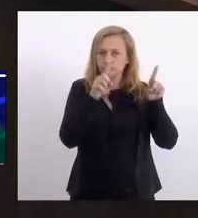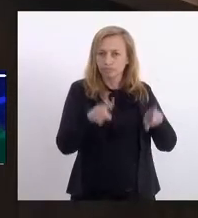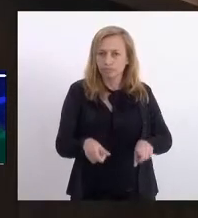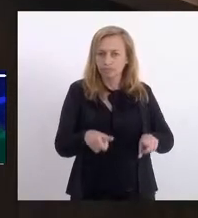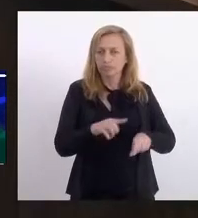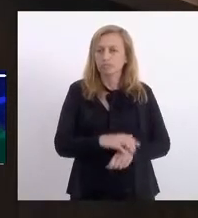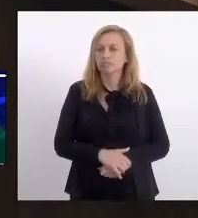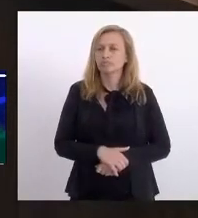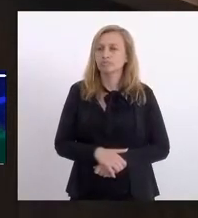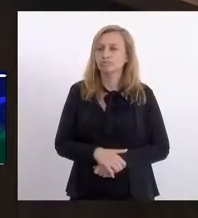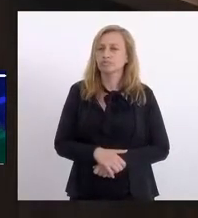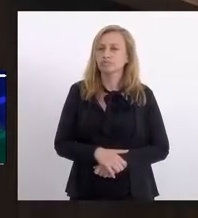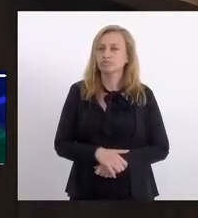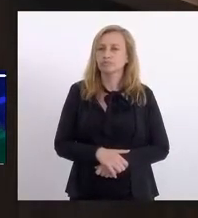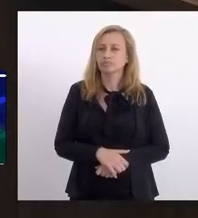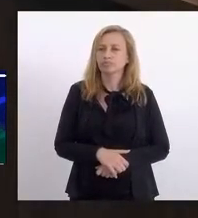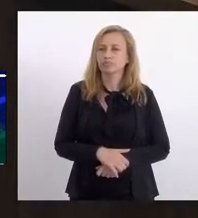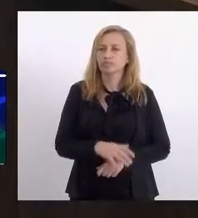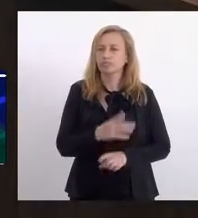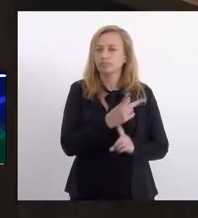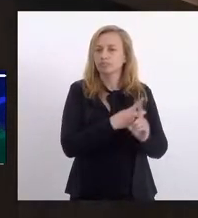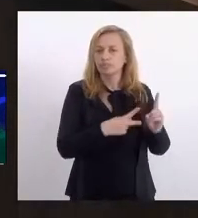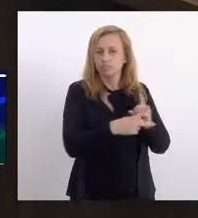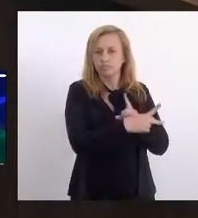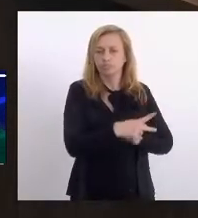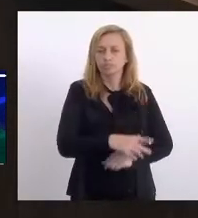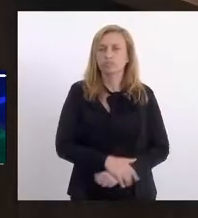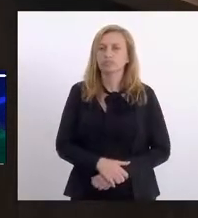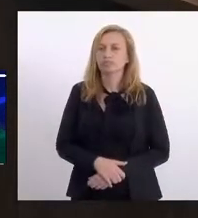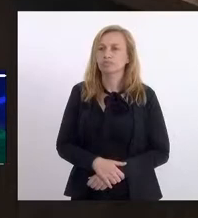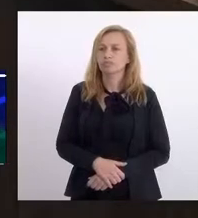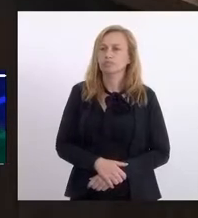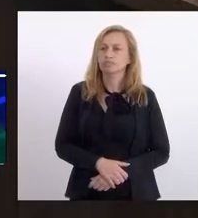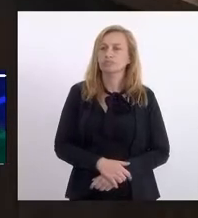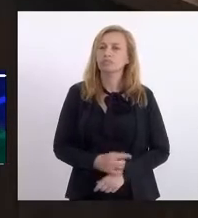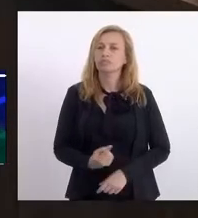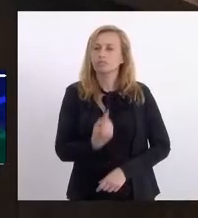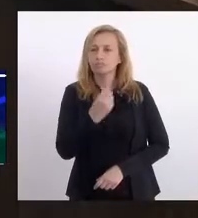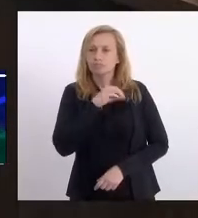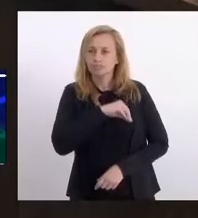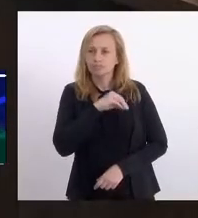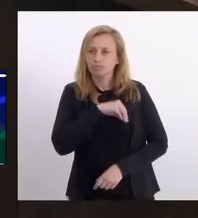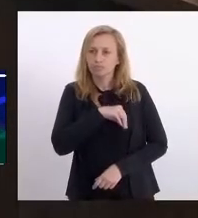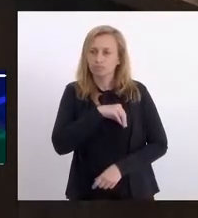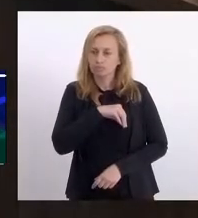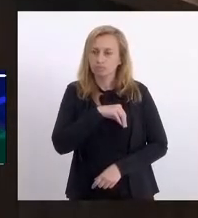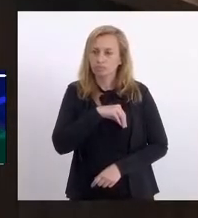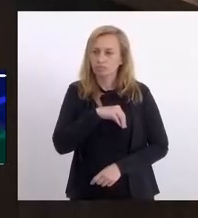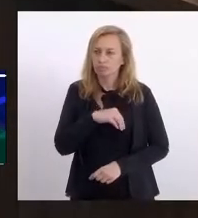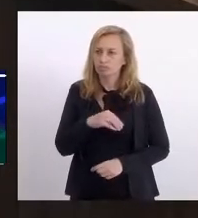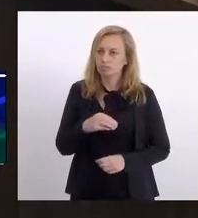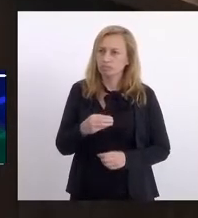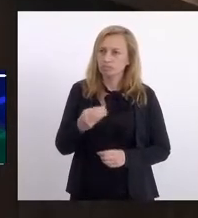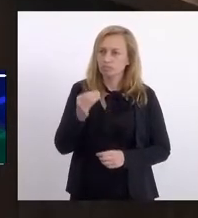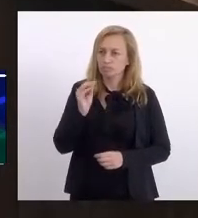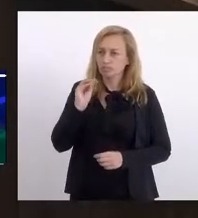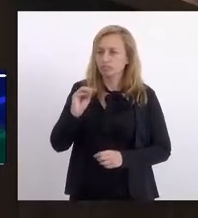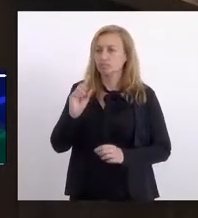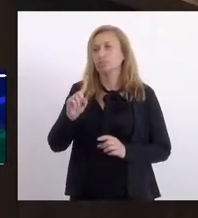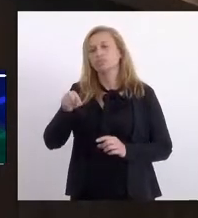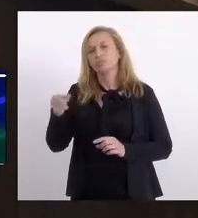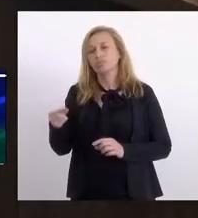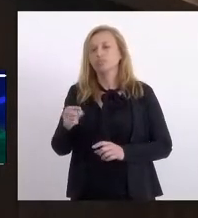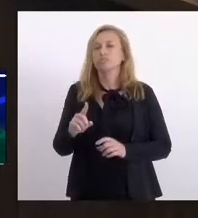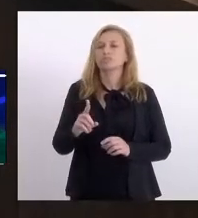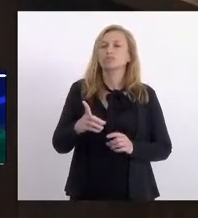servidores do Rio Previdência, para que um salário não se descole do outro. Tanto